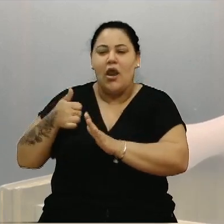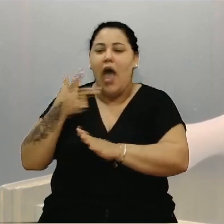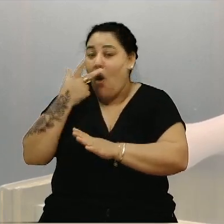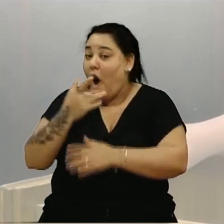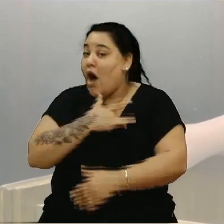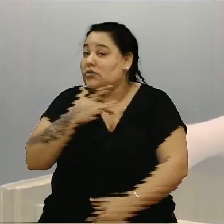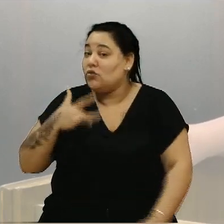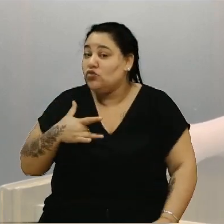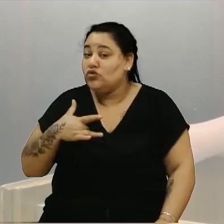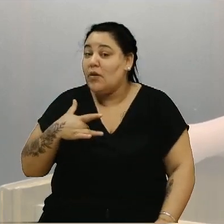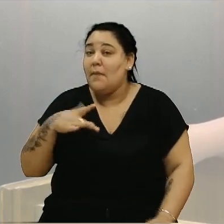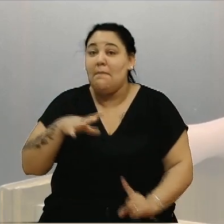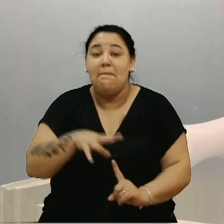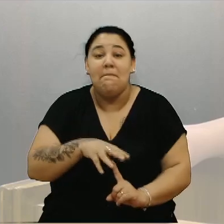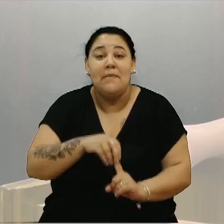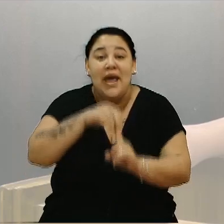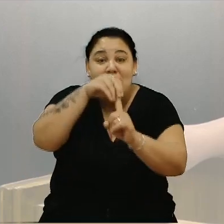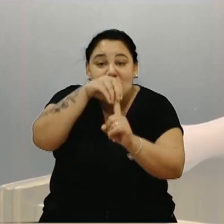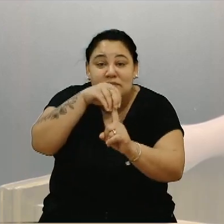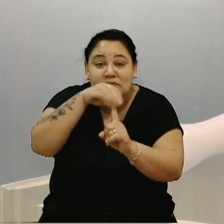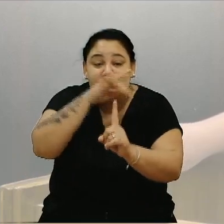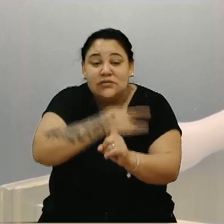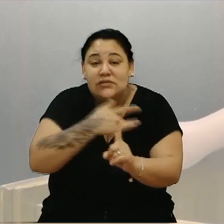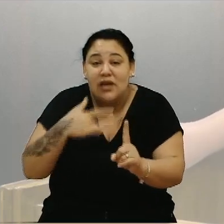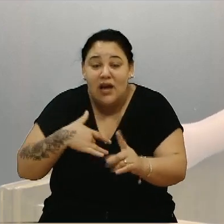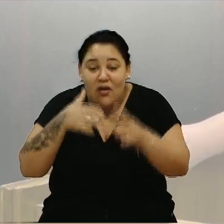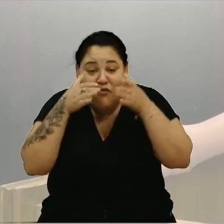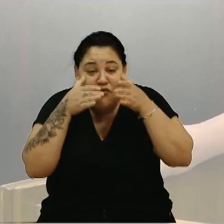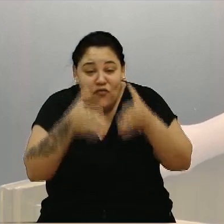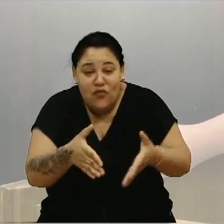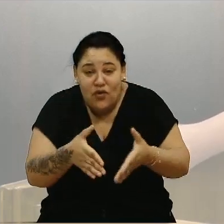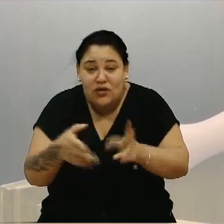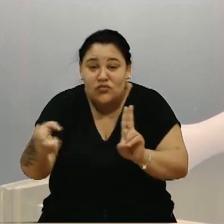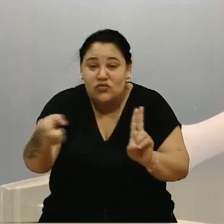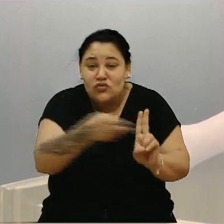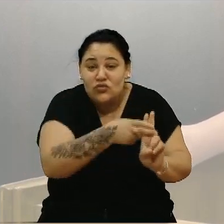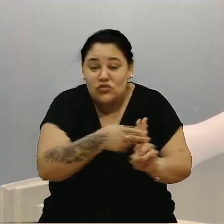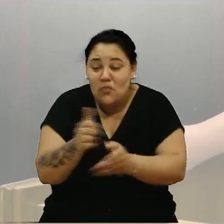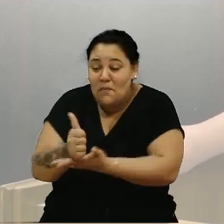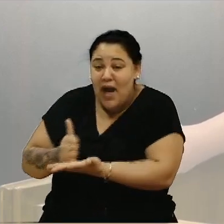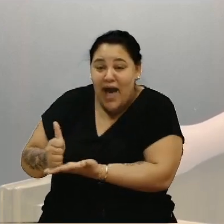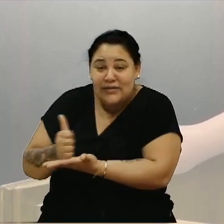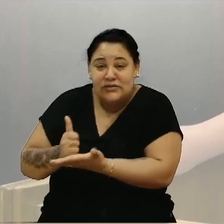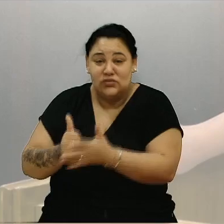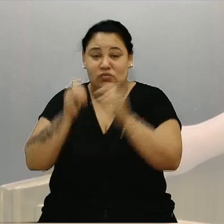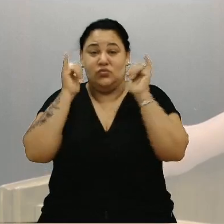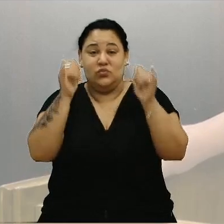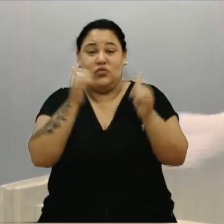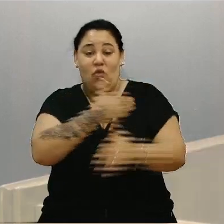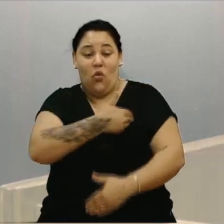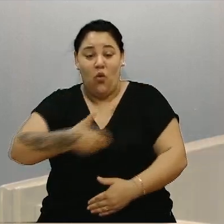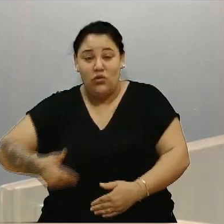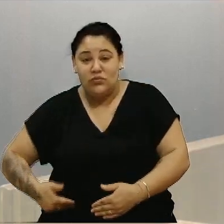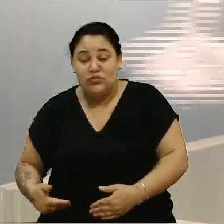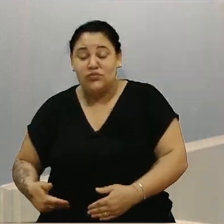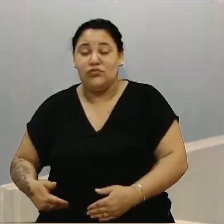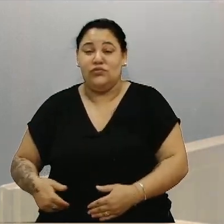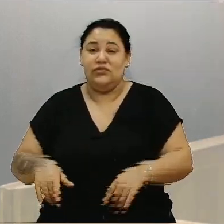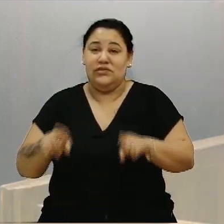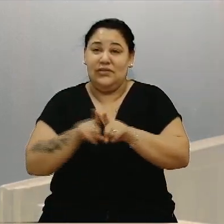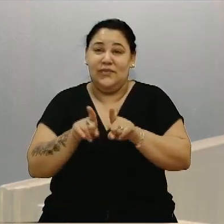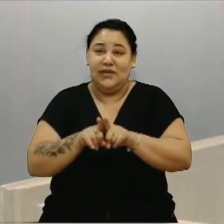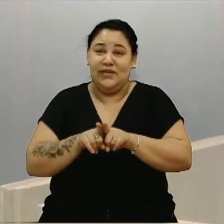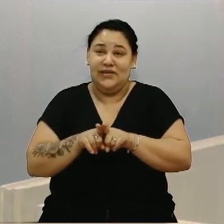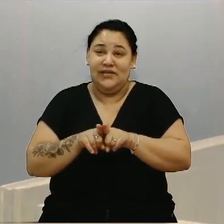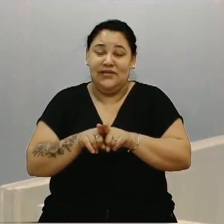saúde, principalmente priorizando e olhando para a nossa atenção básica, o transporte coletivo, que não conversa